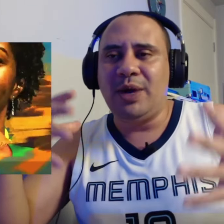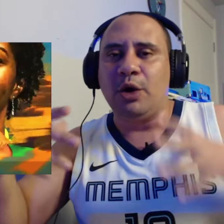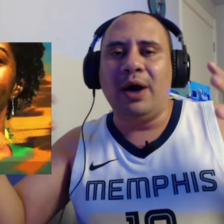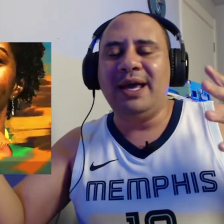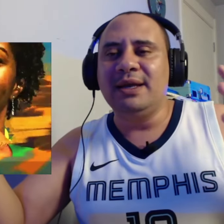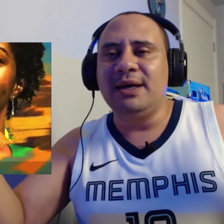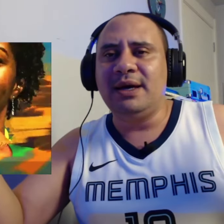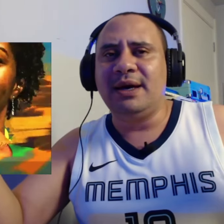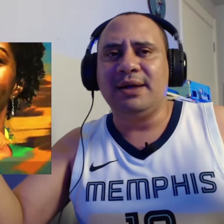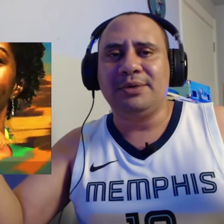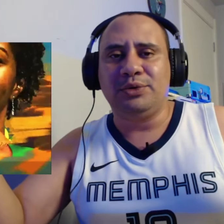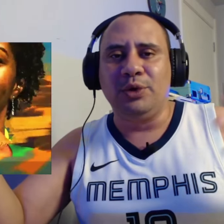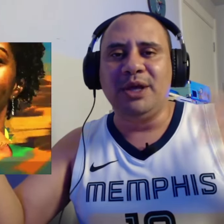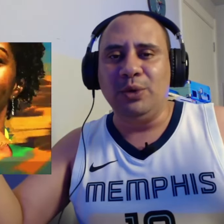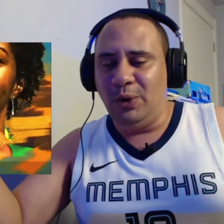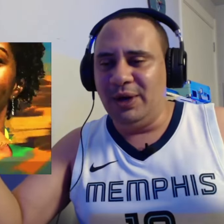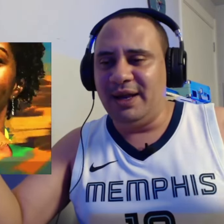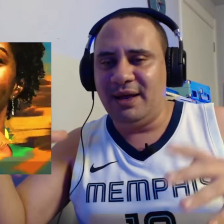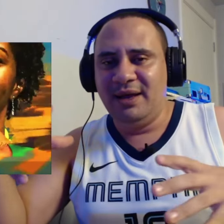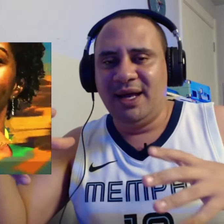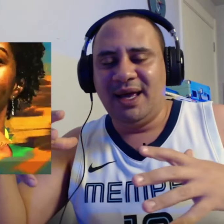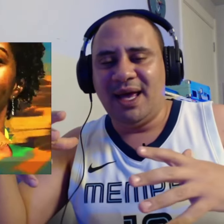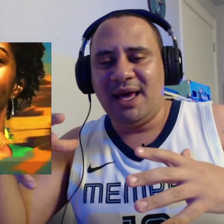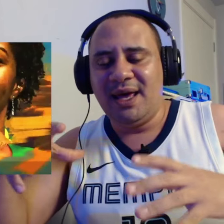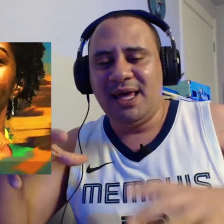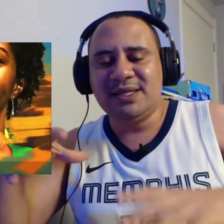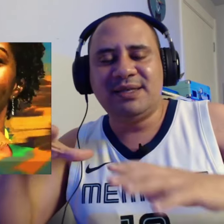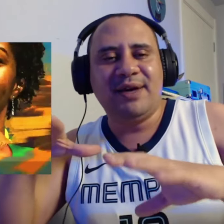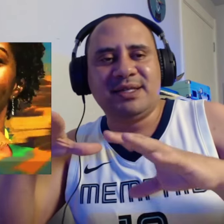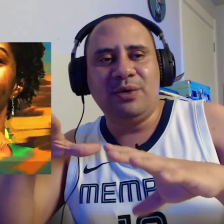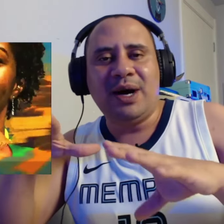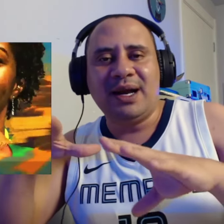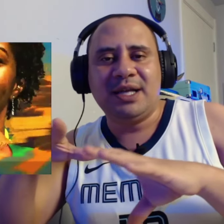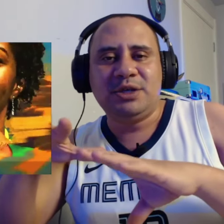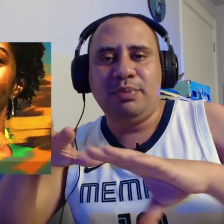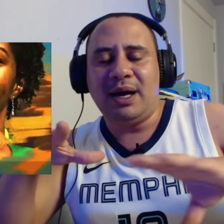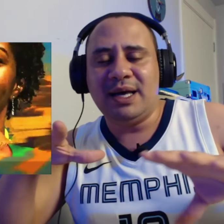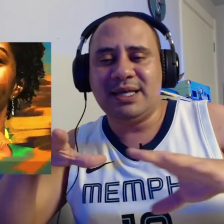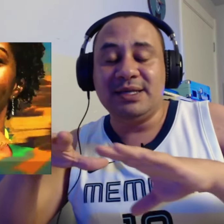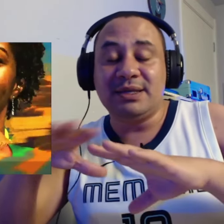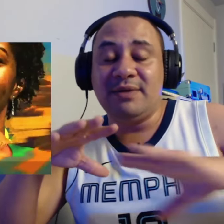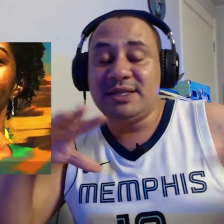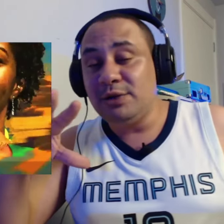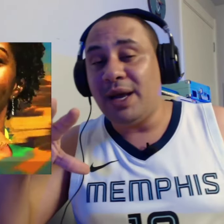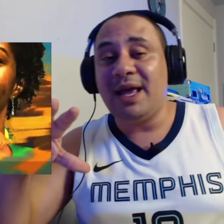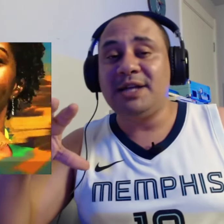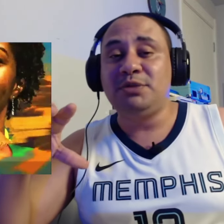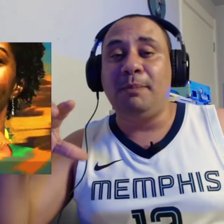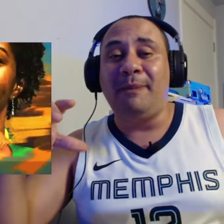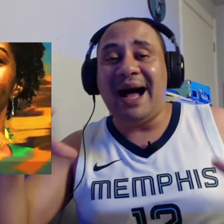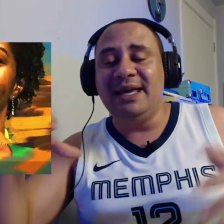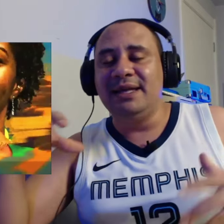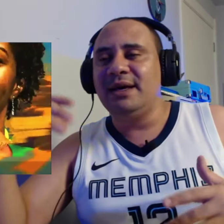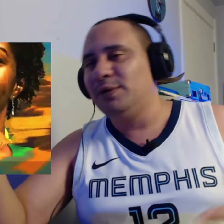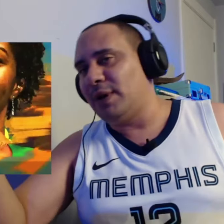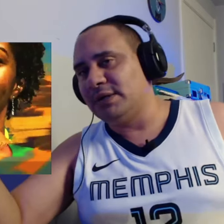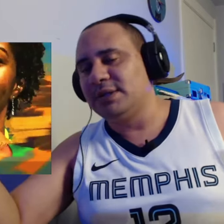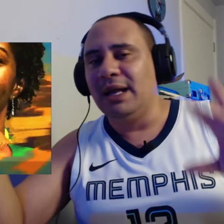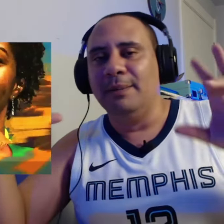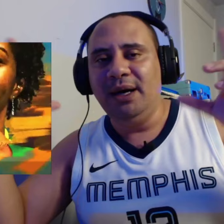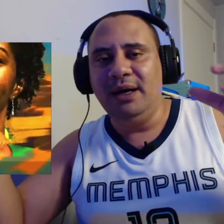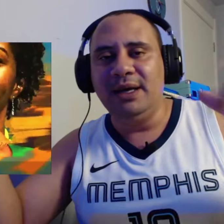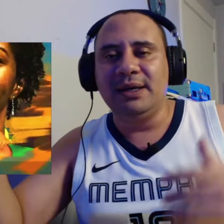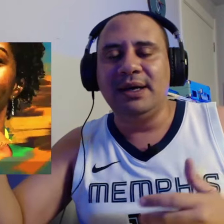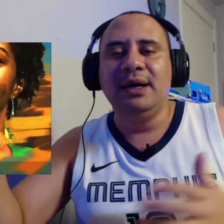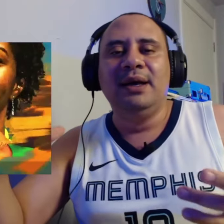arquétipo do herói, né, dominou, né, esse vai ser o arquétipo, essa eleição vai ser do arquétipo pai, né, e no caso